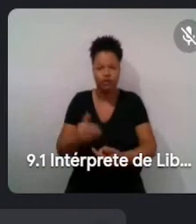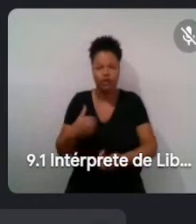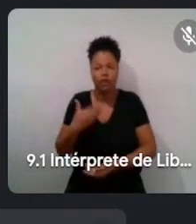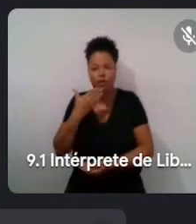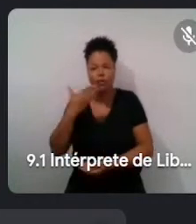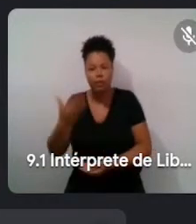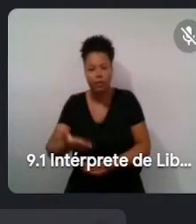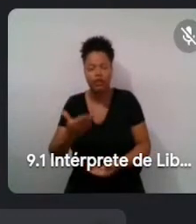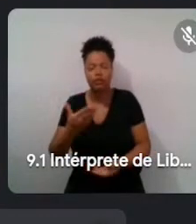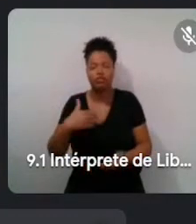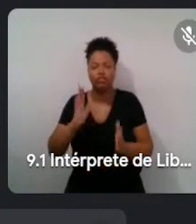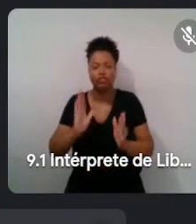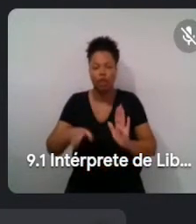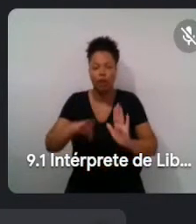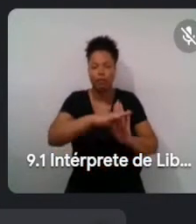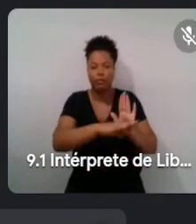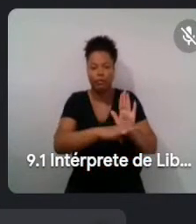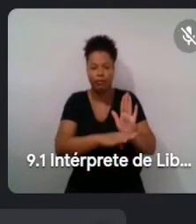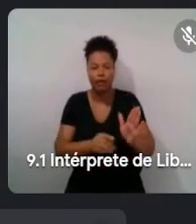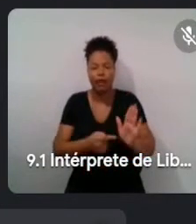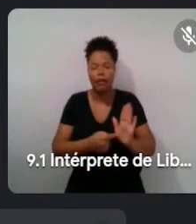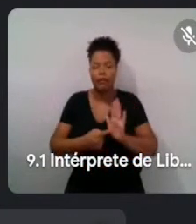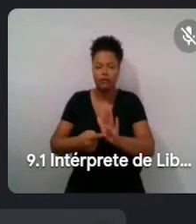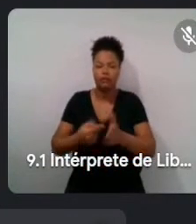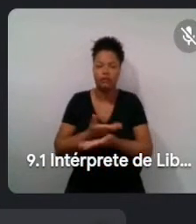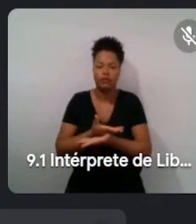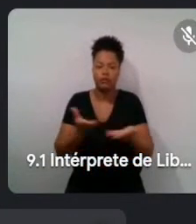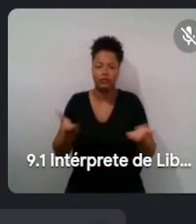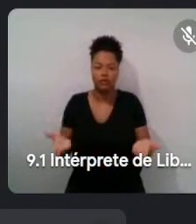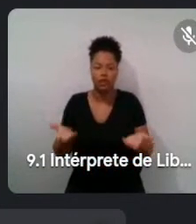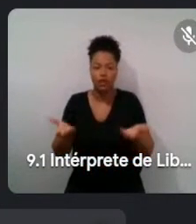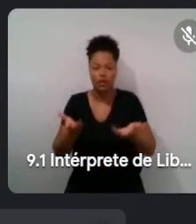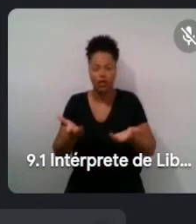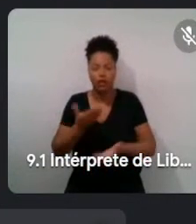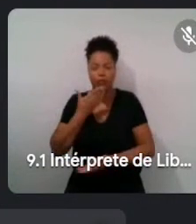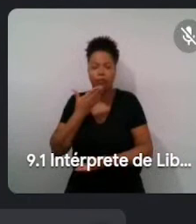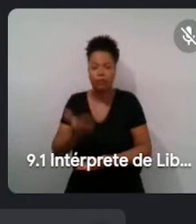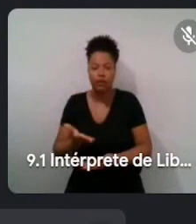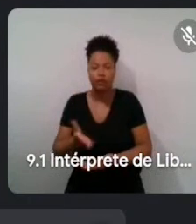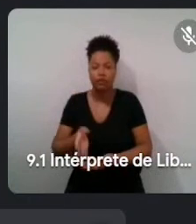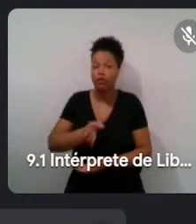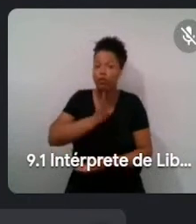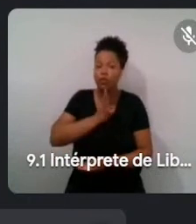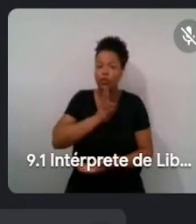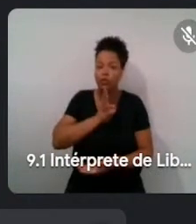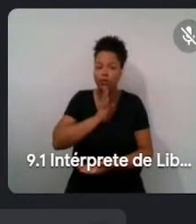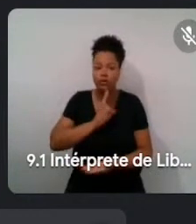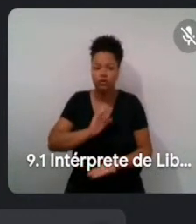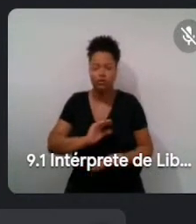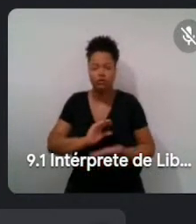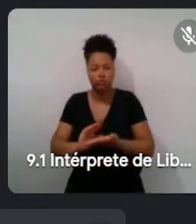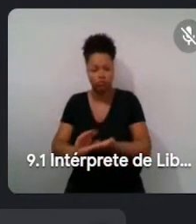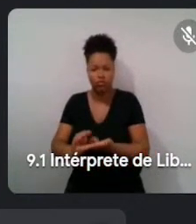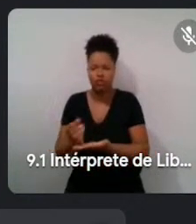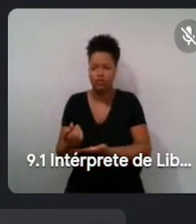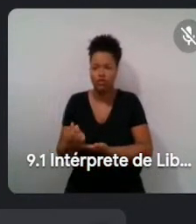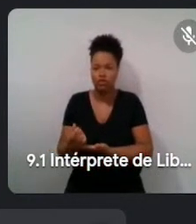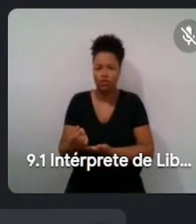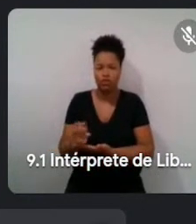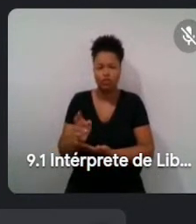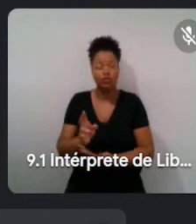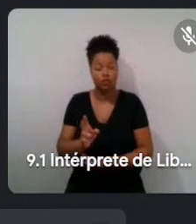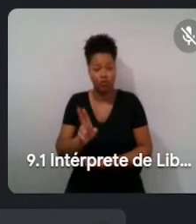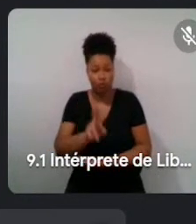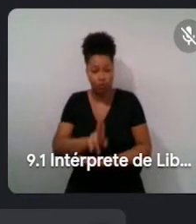razões recursais e requeiro o provimento do conhecimento e provimento do presente recurso no sentido único e